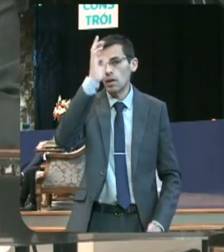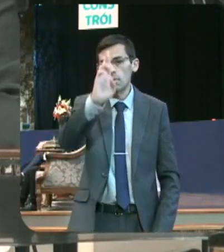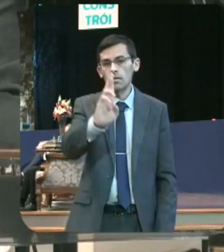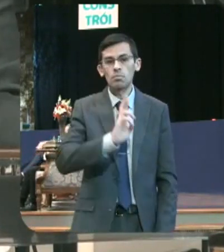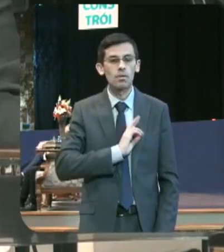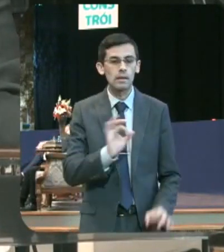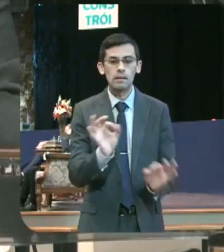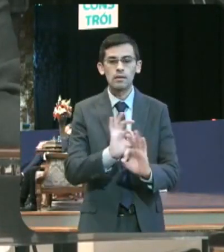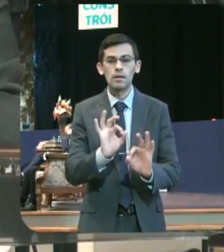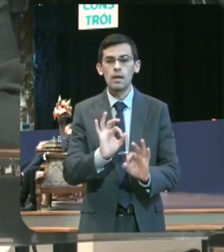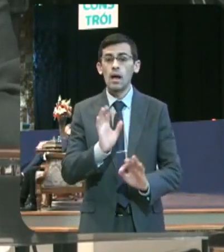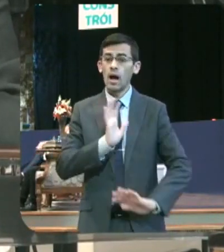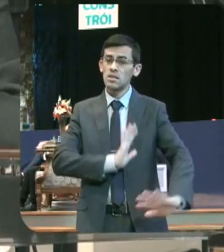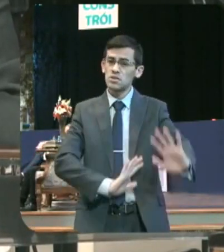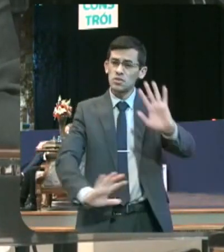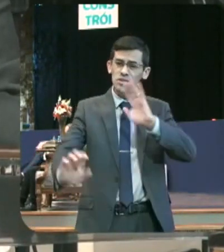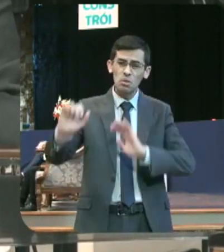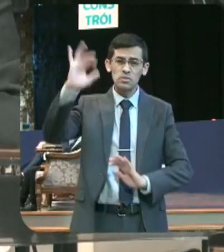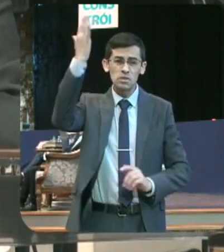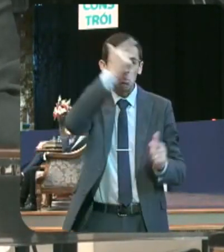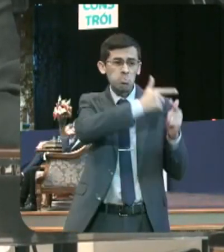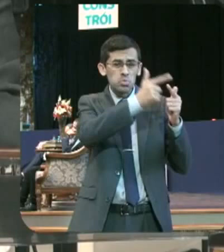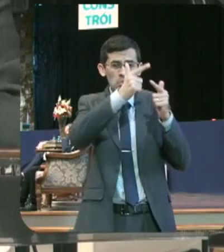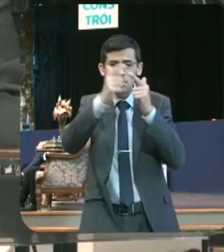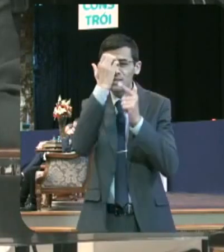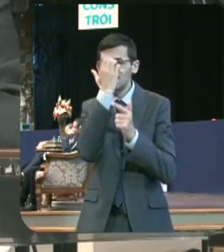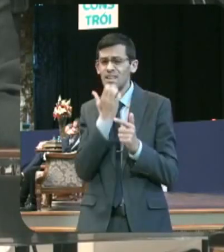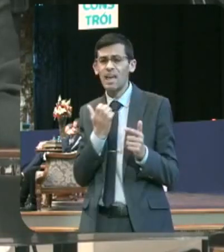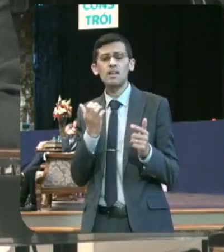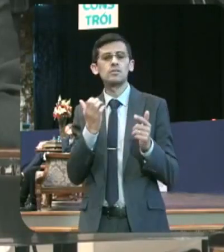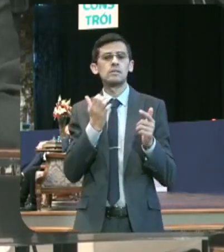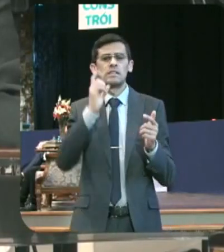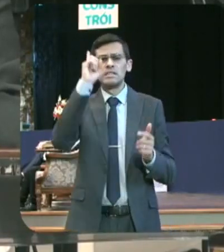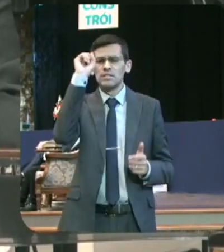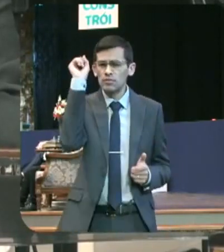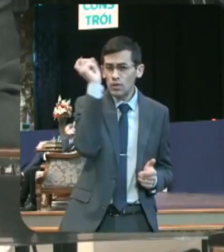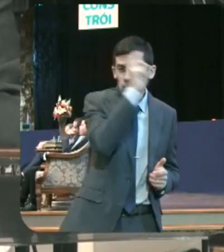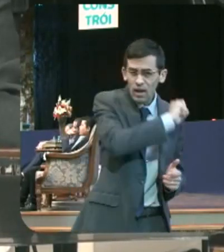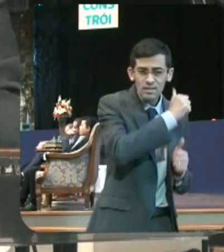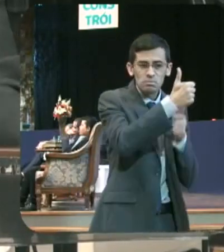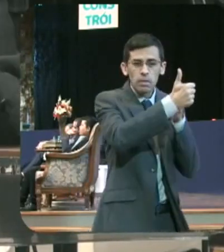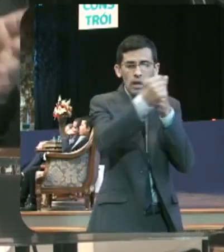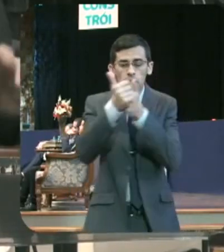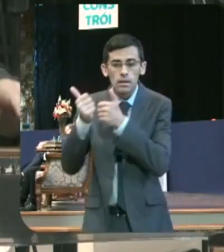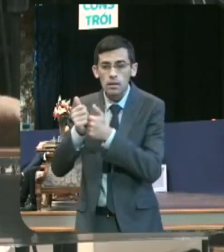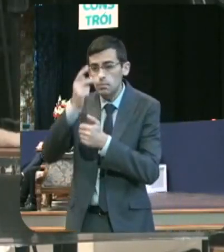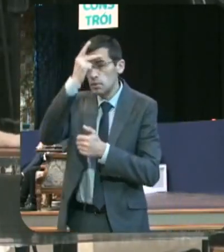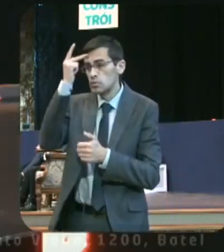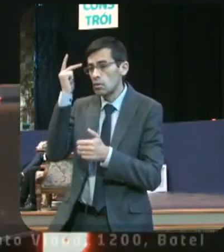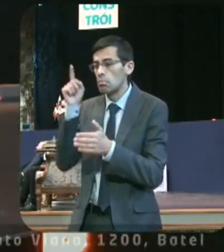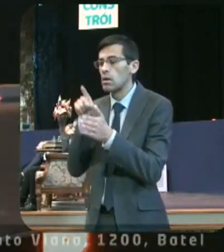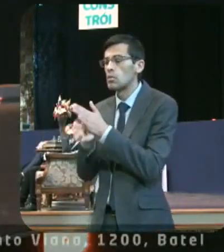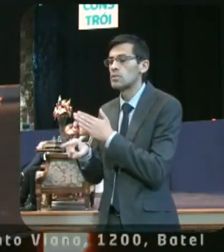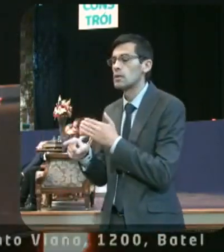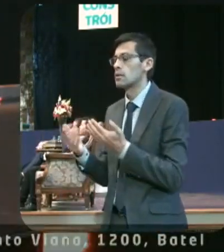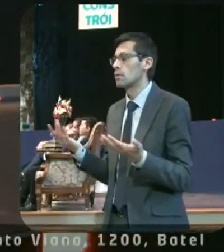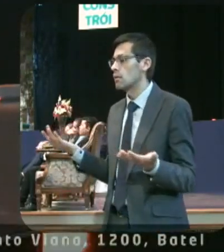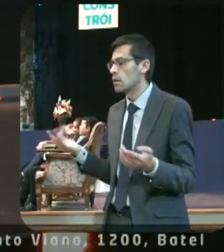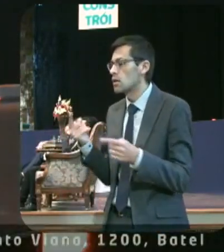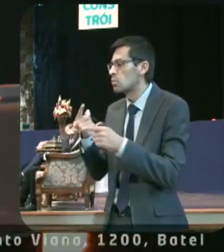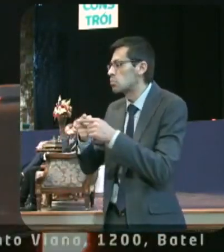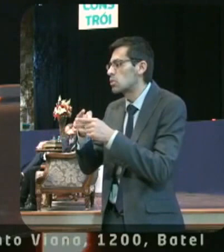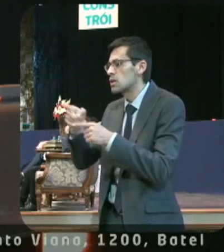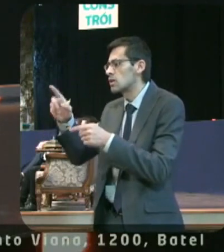E às vezes está acontecendo uma tragédia à sua volta, está acontecendo um monte de situações complicadas, e alguém chega para você e diz assim, mas